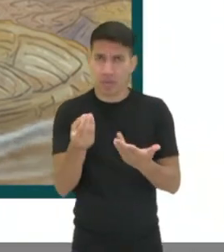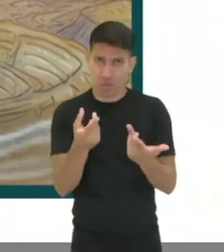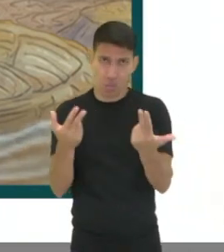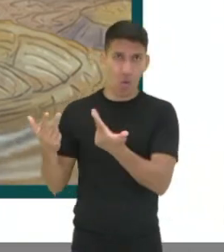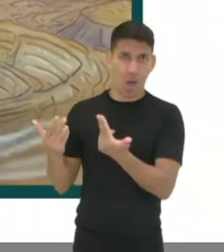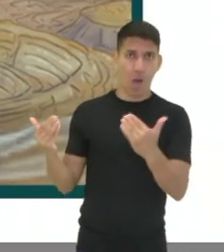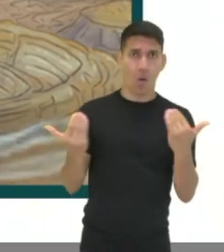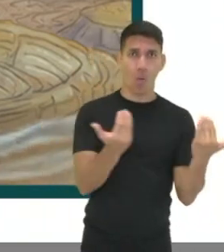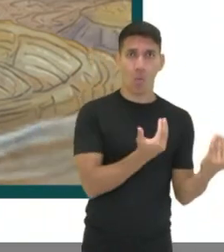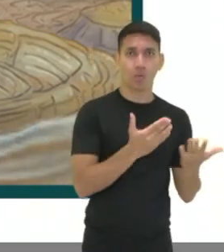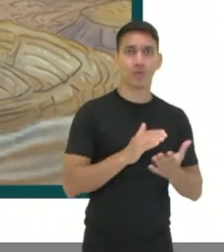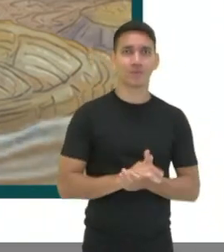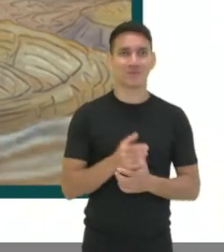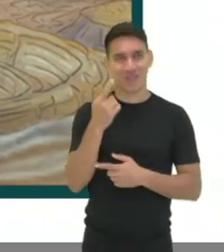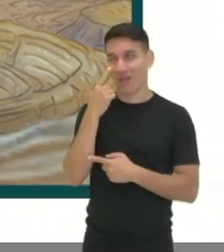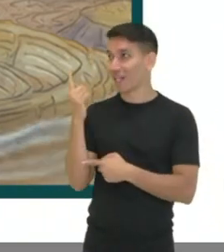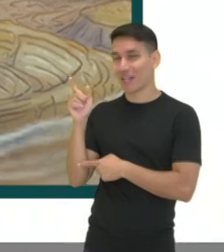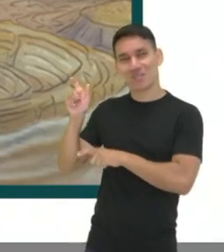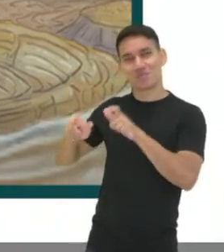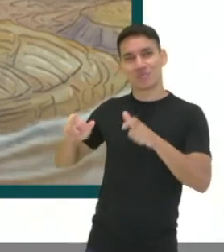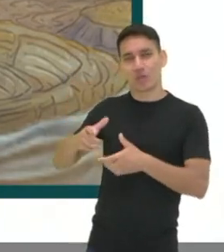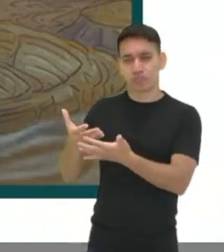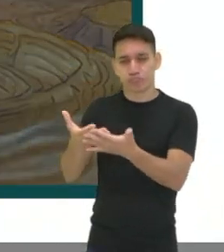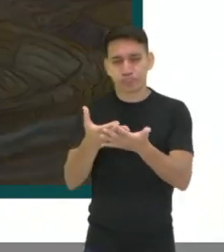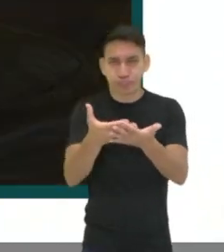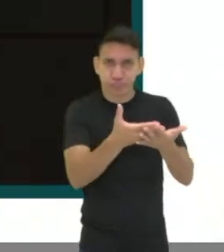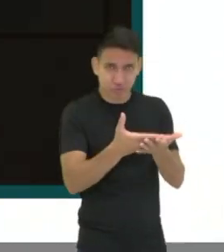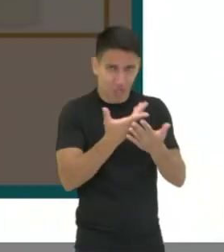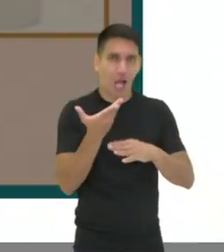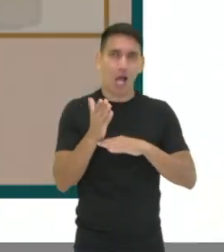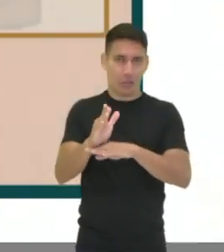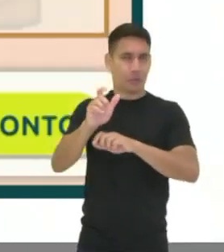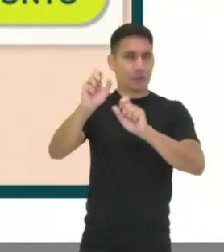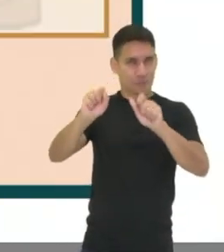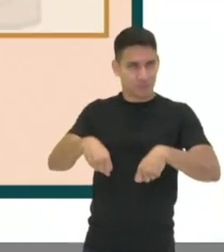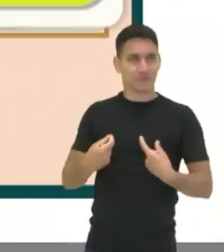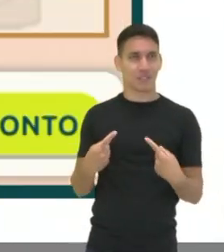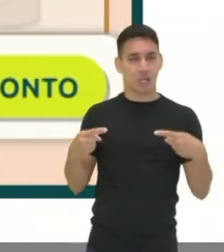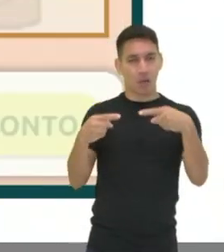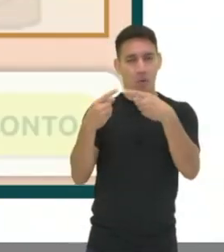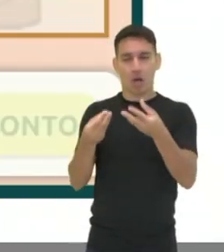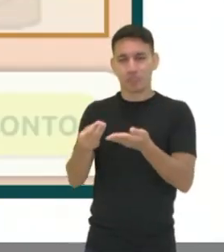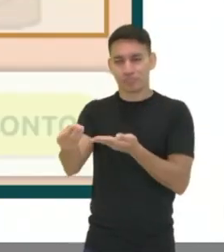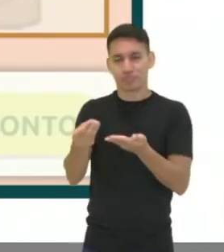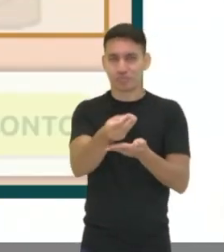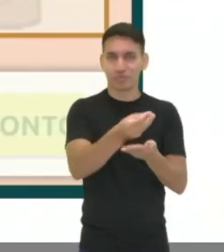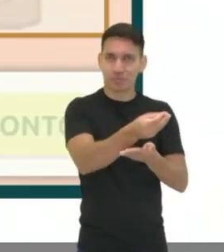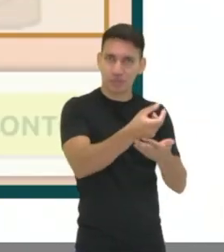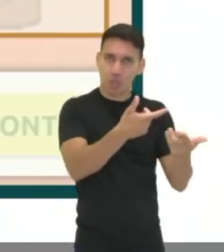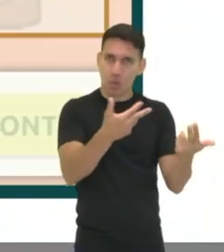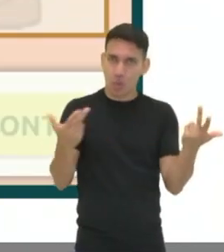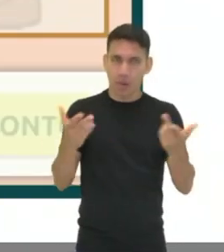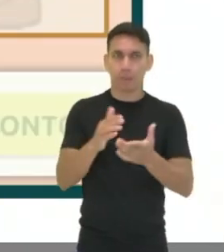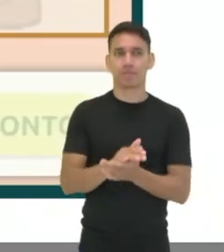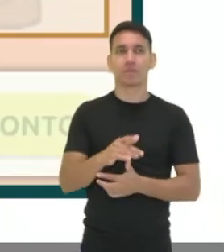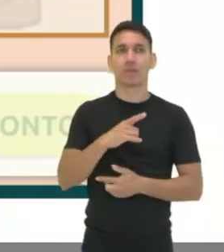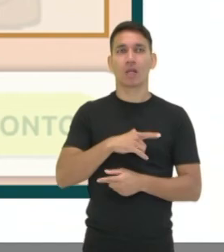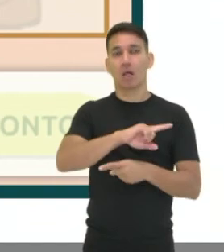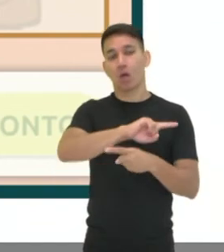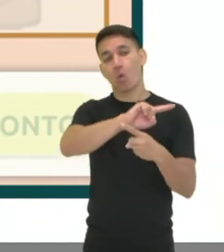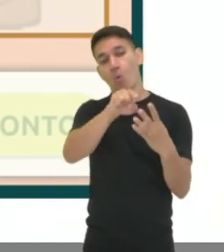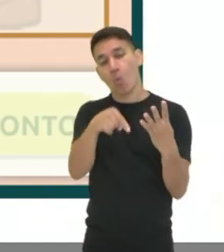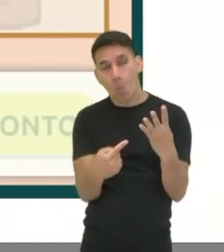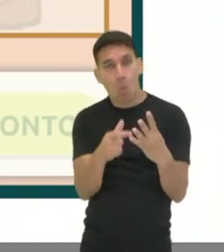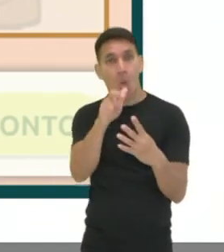aí nós temos ali os mineiros, né? Então, vamos ajudá-los, né? A dividir igualmente. Então, temos 4 mineiros ali,